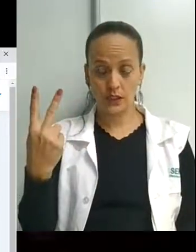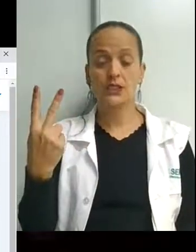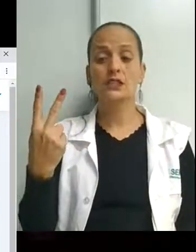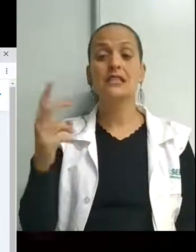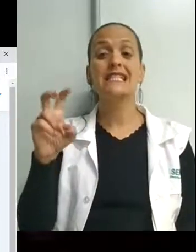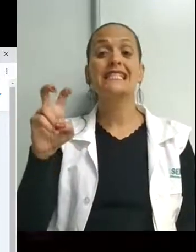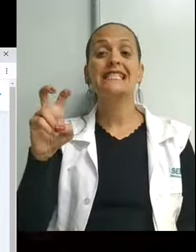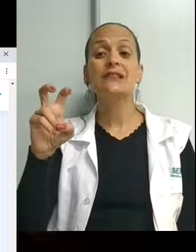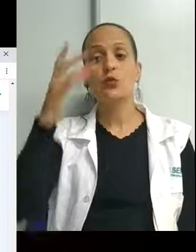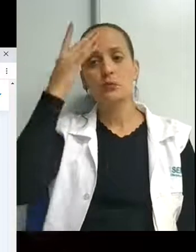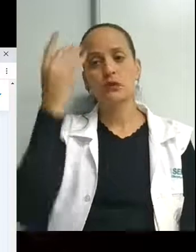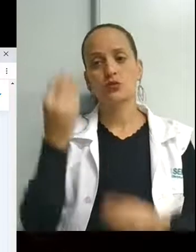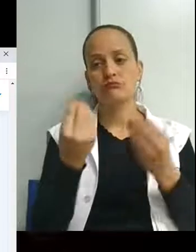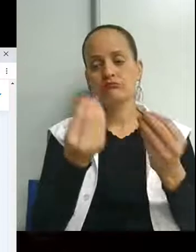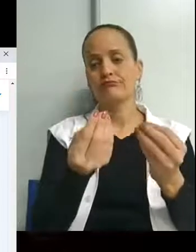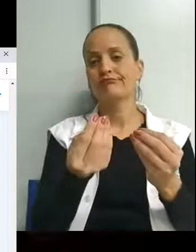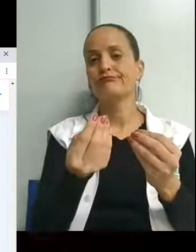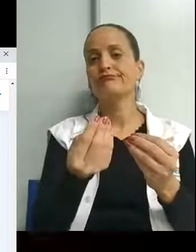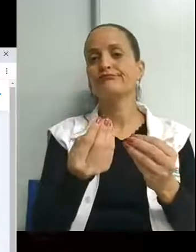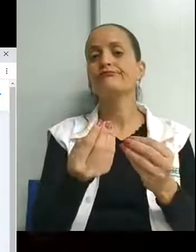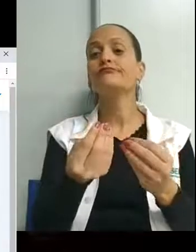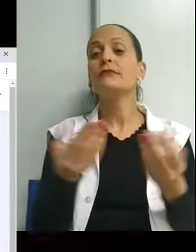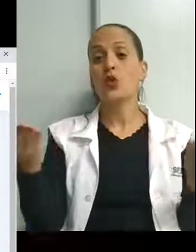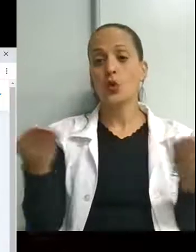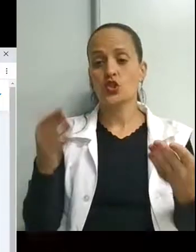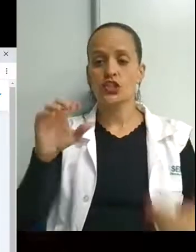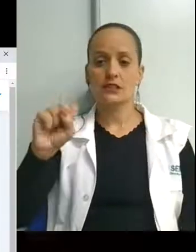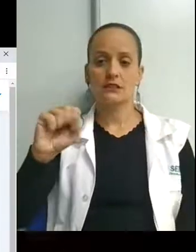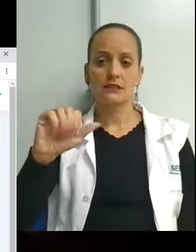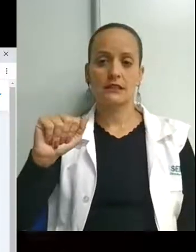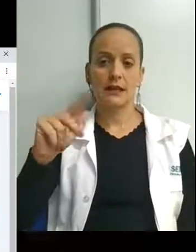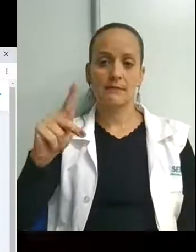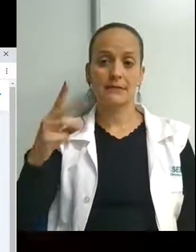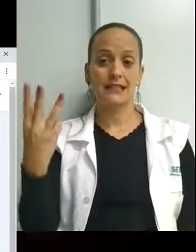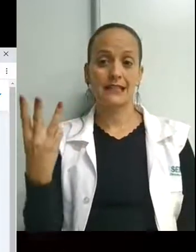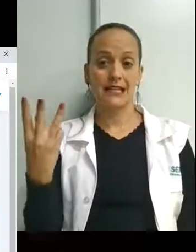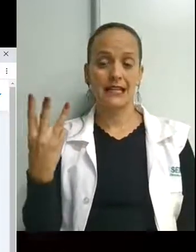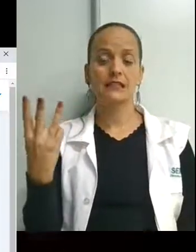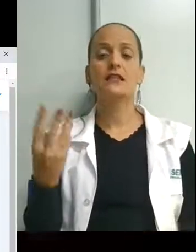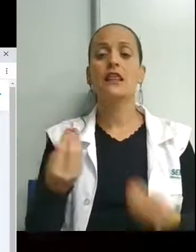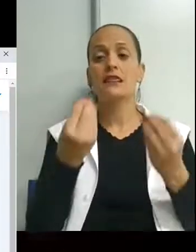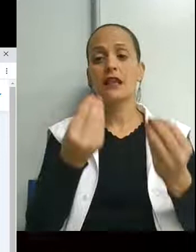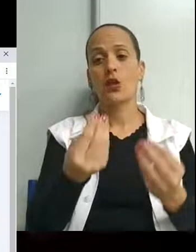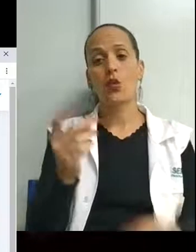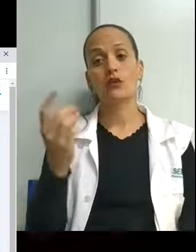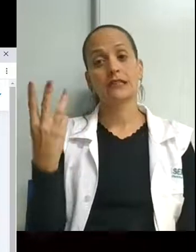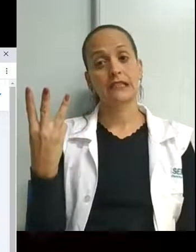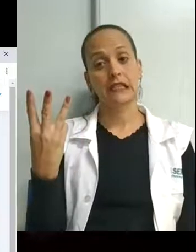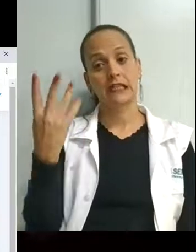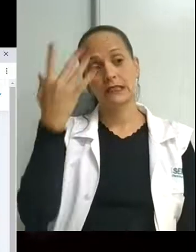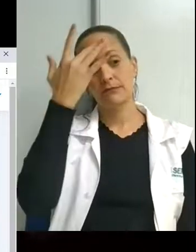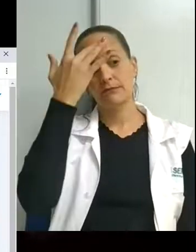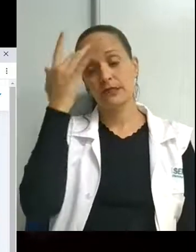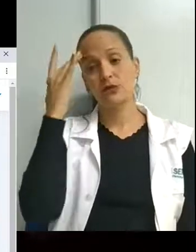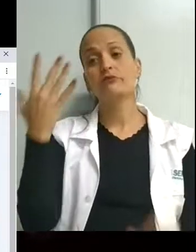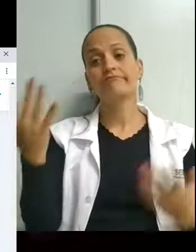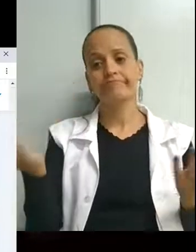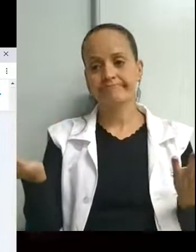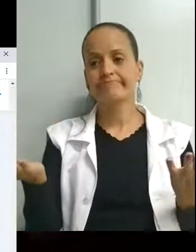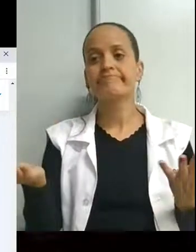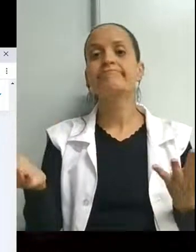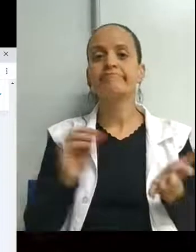corrigir. E a SAP 3, que é a que eu vou explicar hoje, né? Só 3 pessoas enviaram. As 3 que enviaram eu já corrigi,